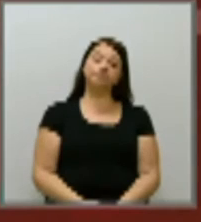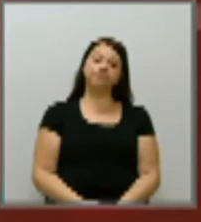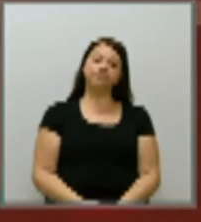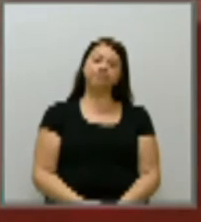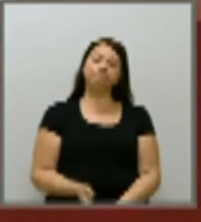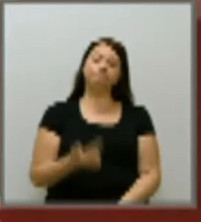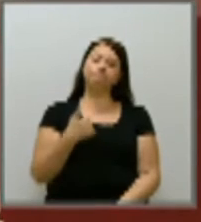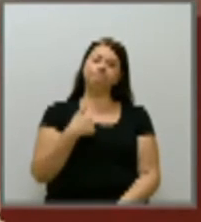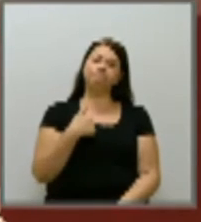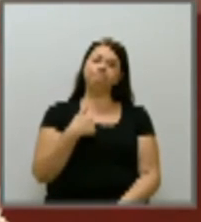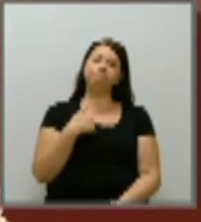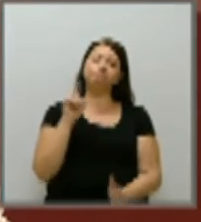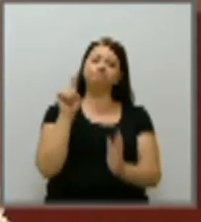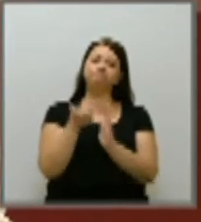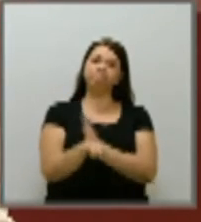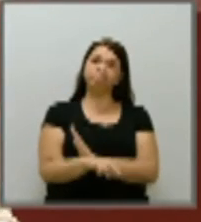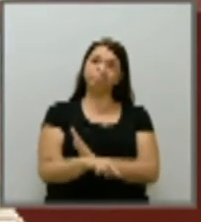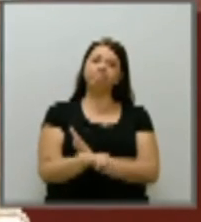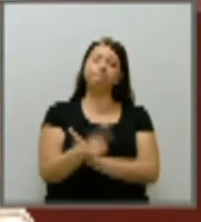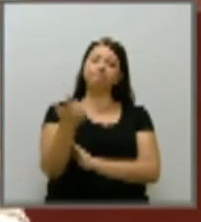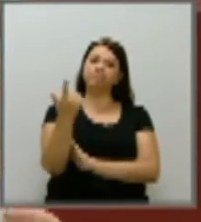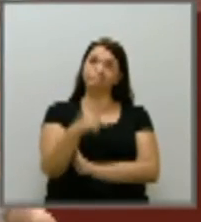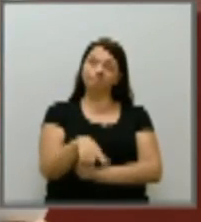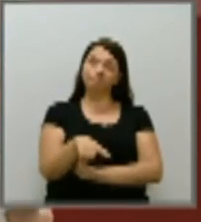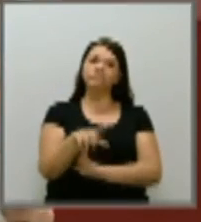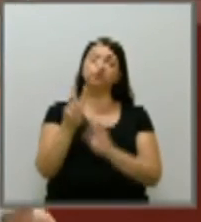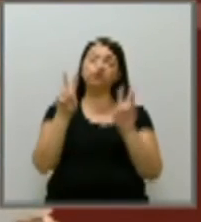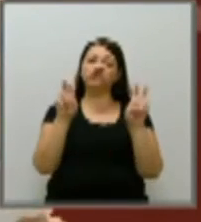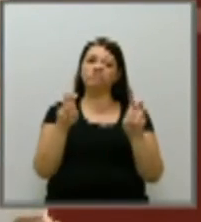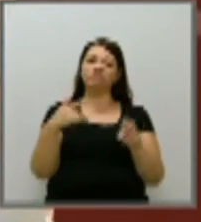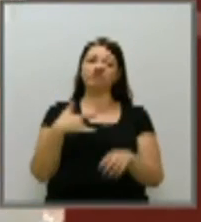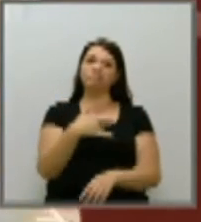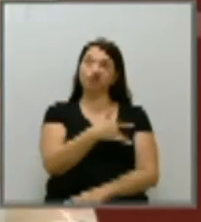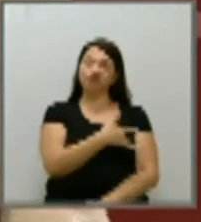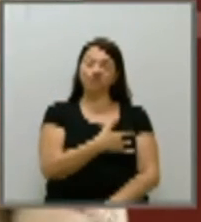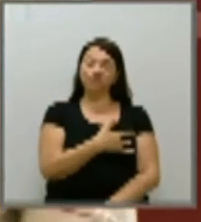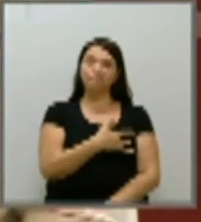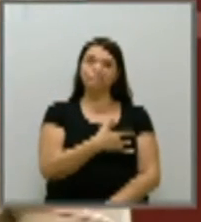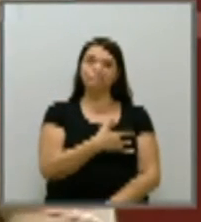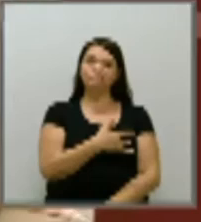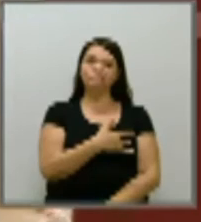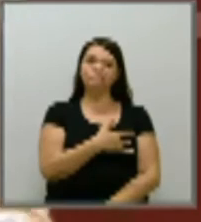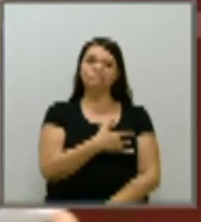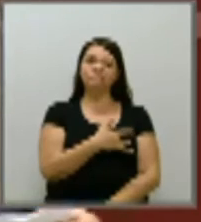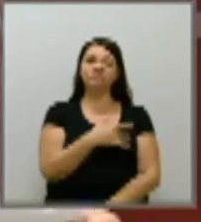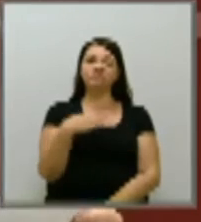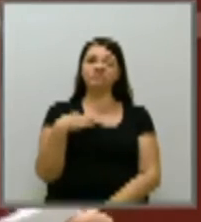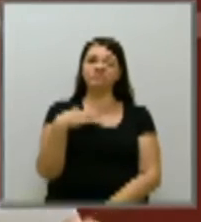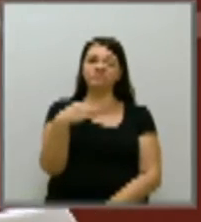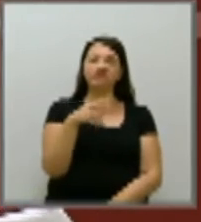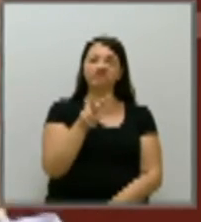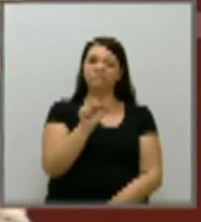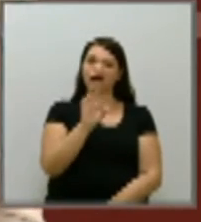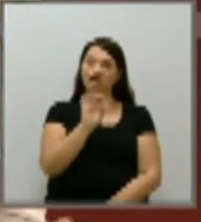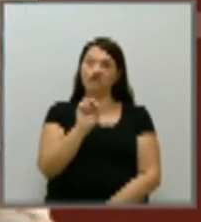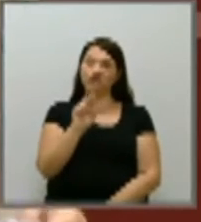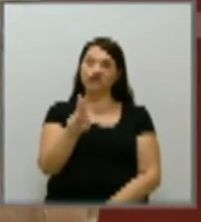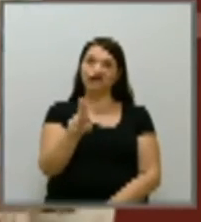Eu vou perguntar mais uma vez sobre o tema saúde para o candidato Walter